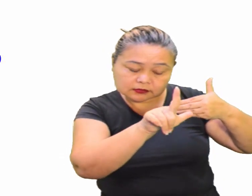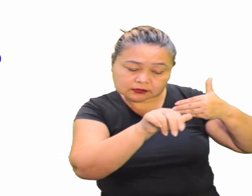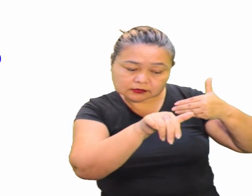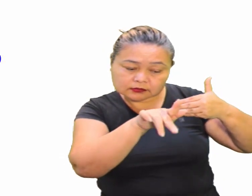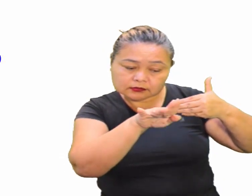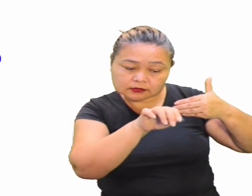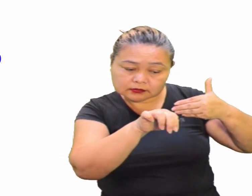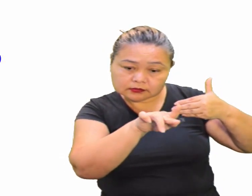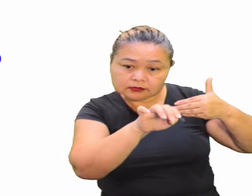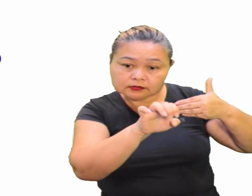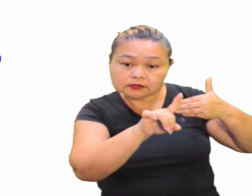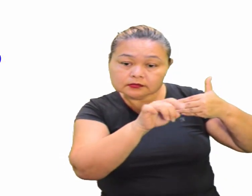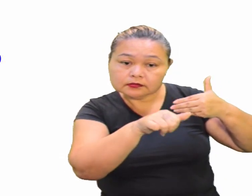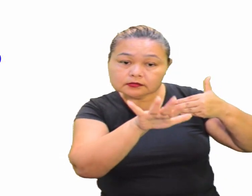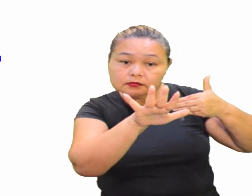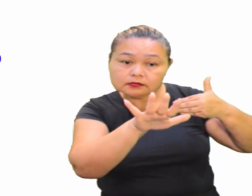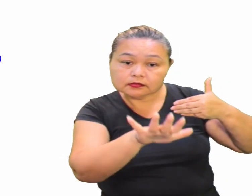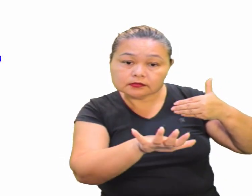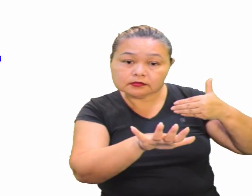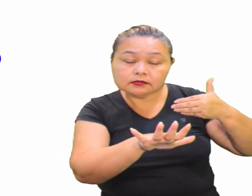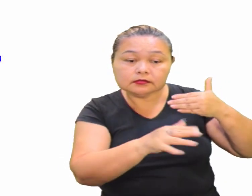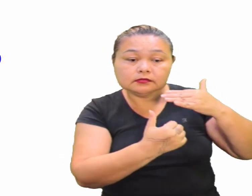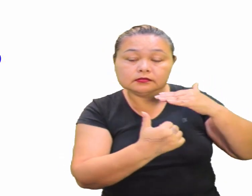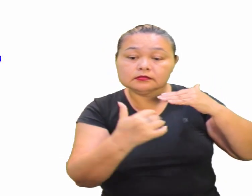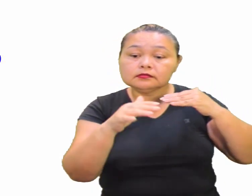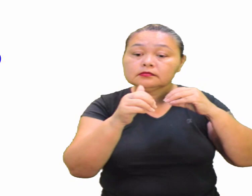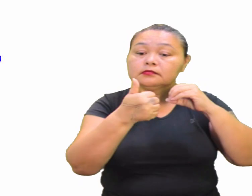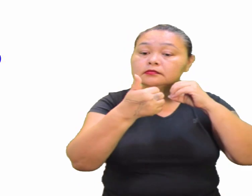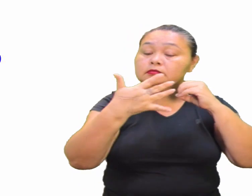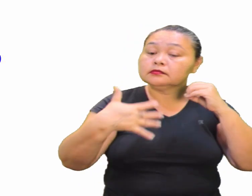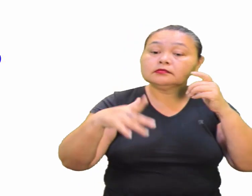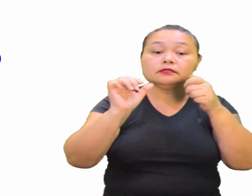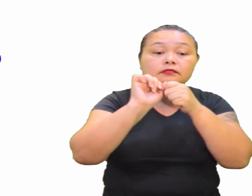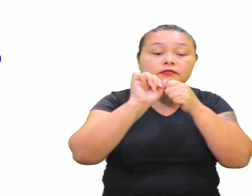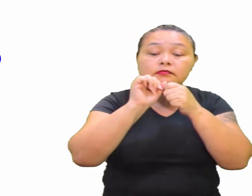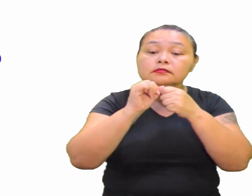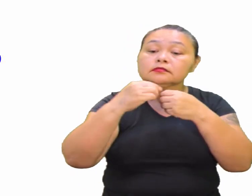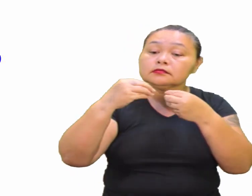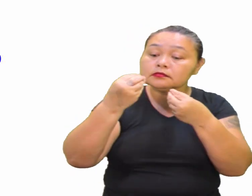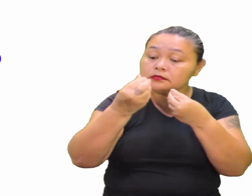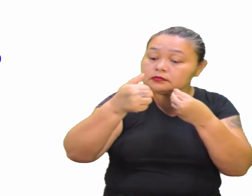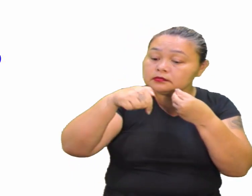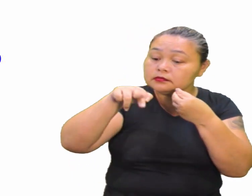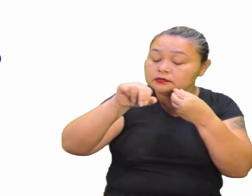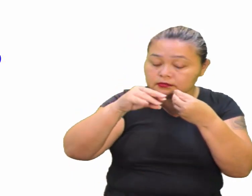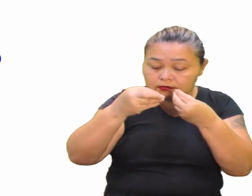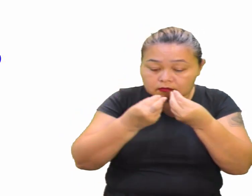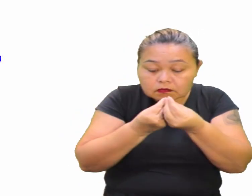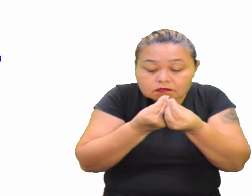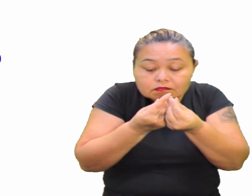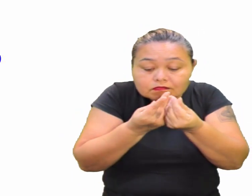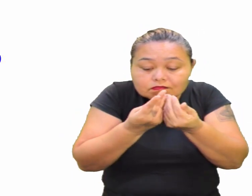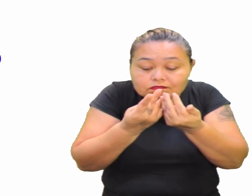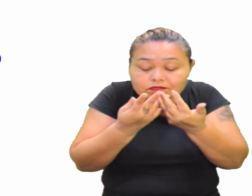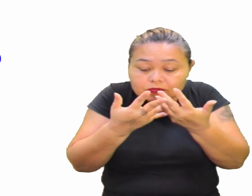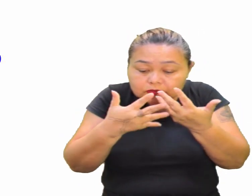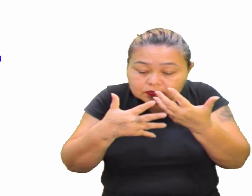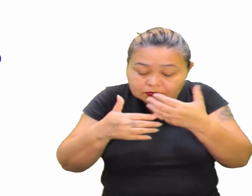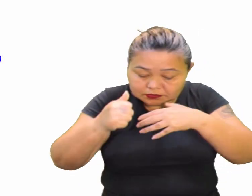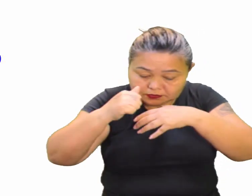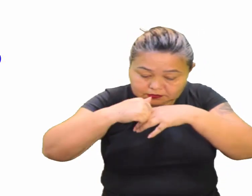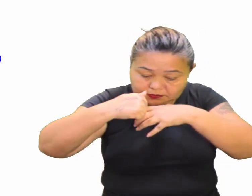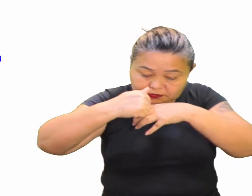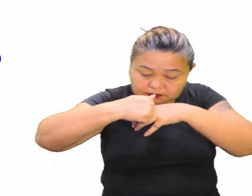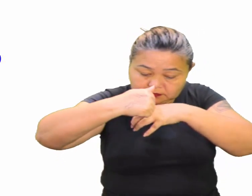têm a capacidade de estarem produzindo ácidos orgânicos que vão corroer gradativamente aquela